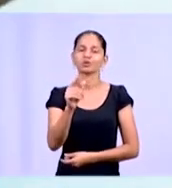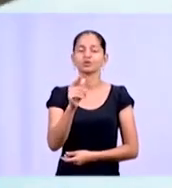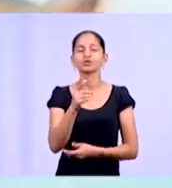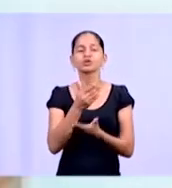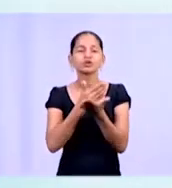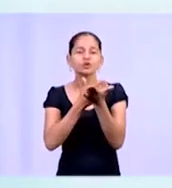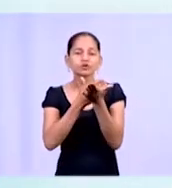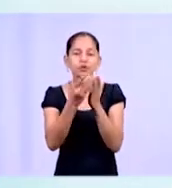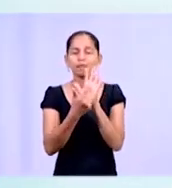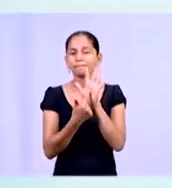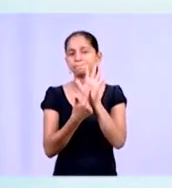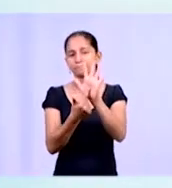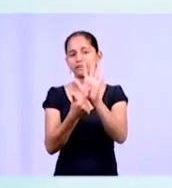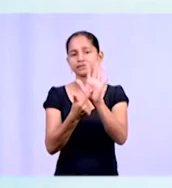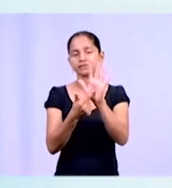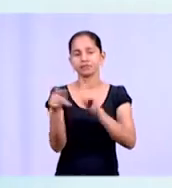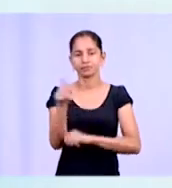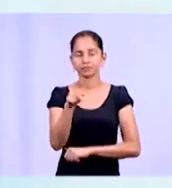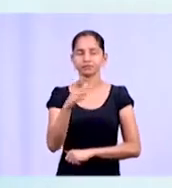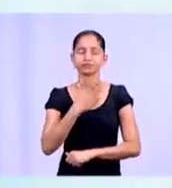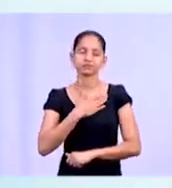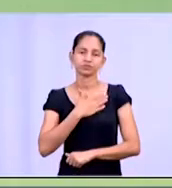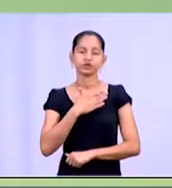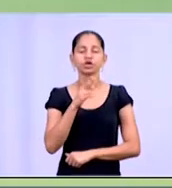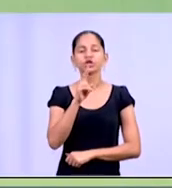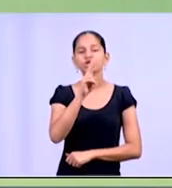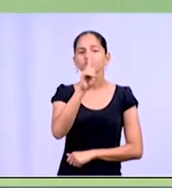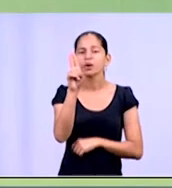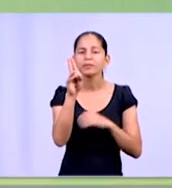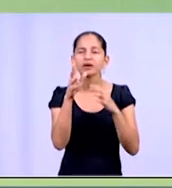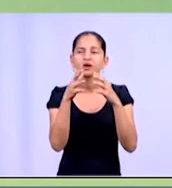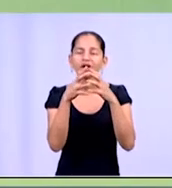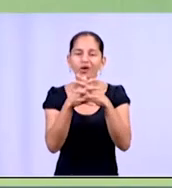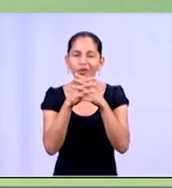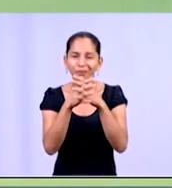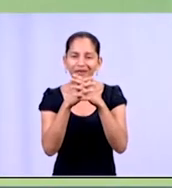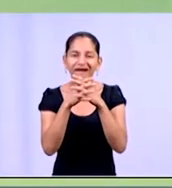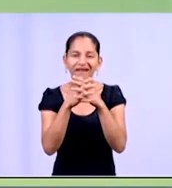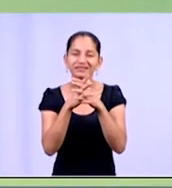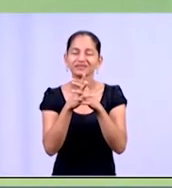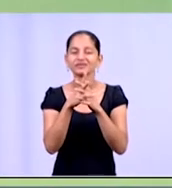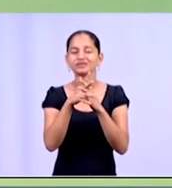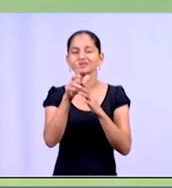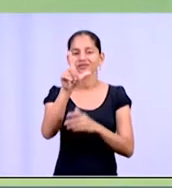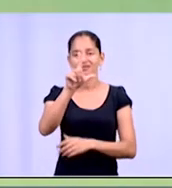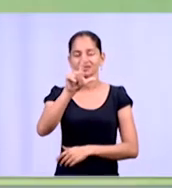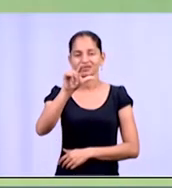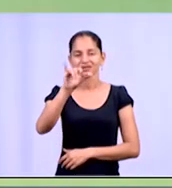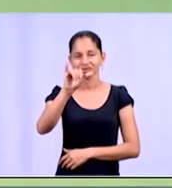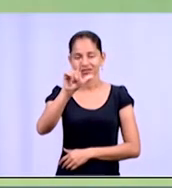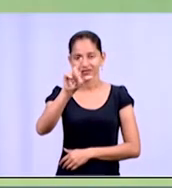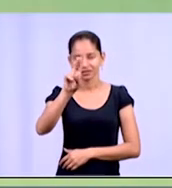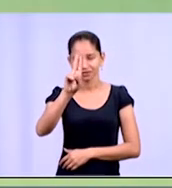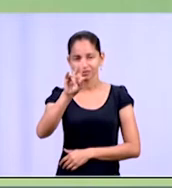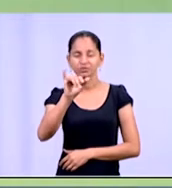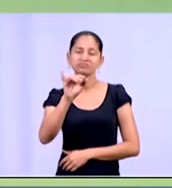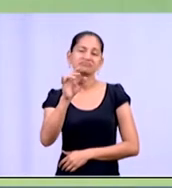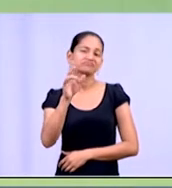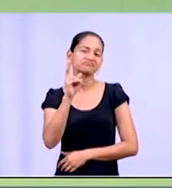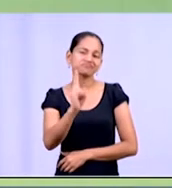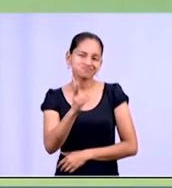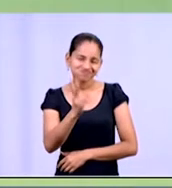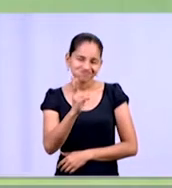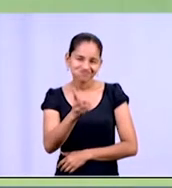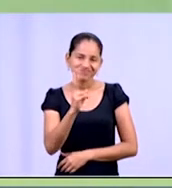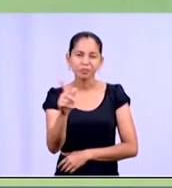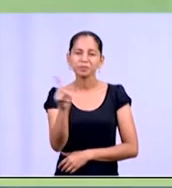mim, só me apresentar, né? O meu nome é um pouquinho complicado, vamos aqui. Lilo Yow, de Cury de Lacerda, mas todos me chamam de